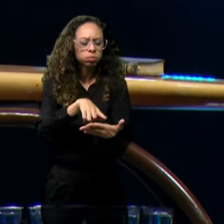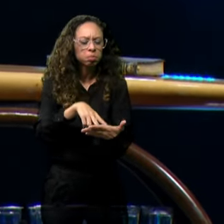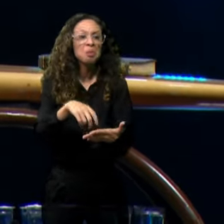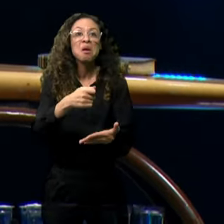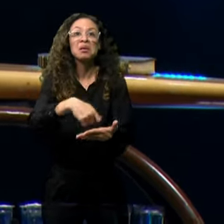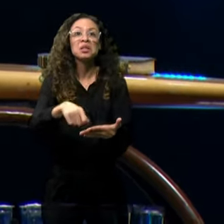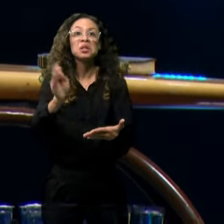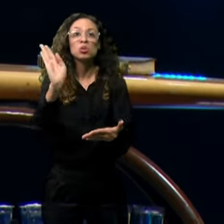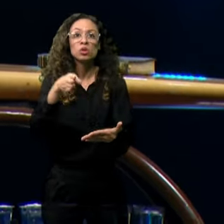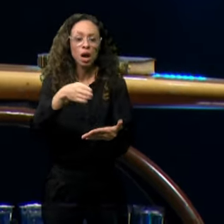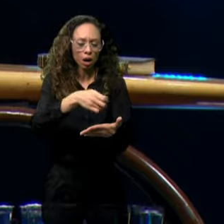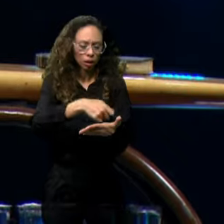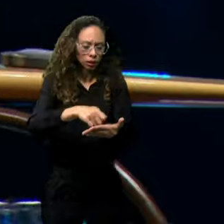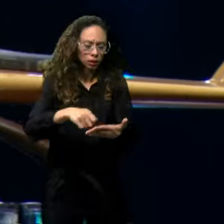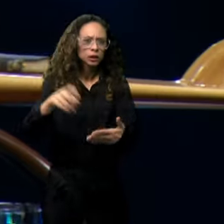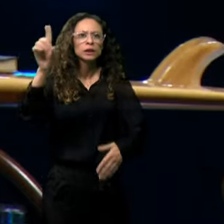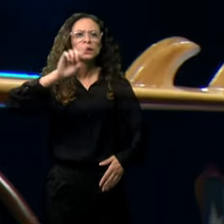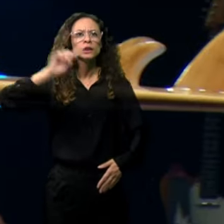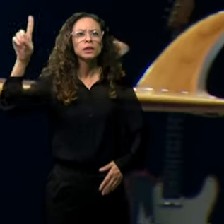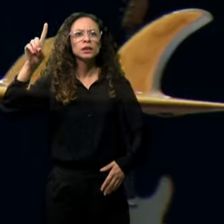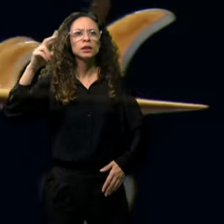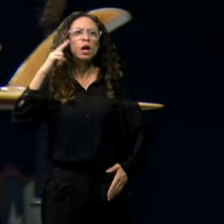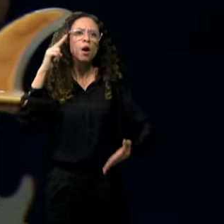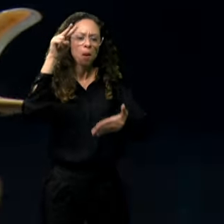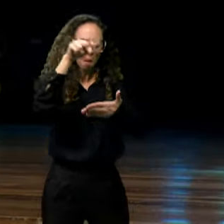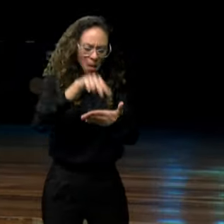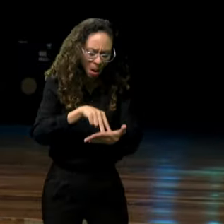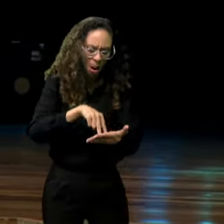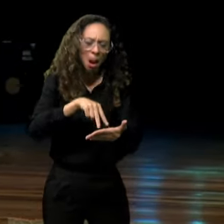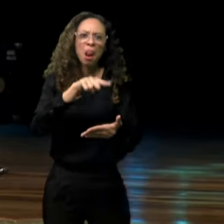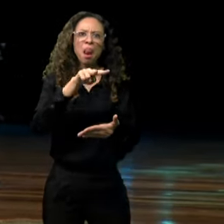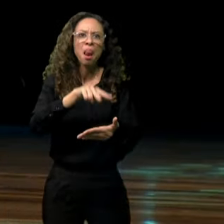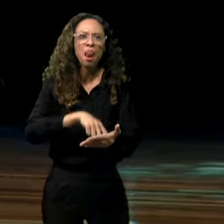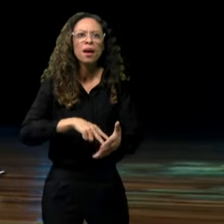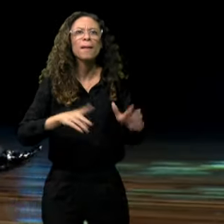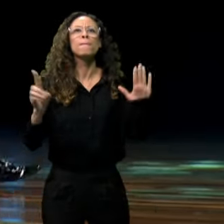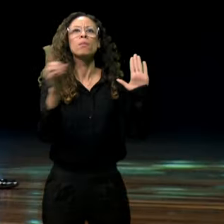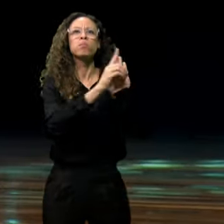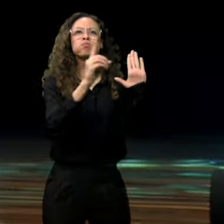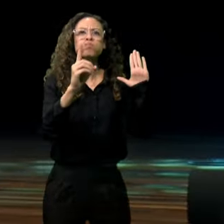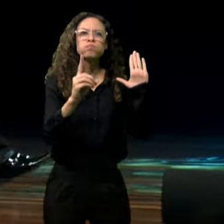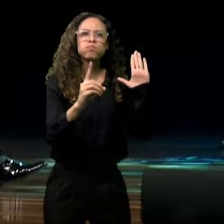está lendo são decreto o espírito ia casar